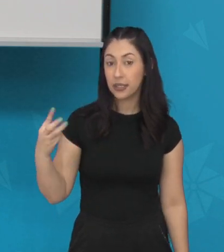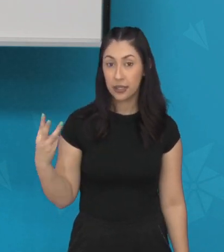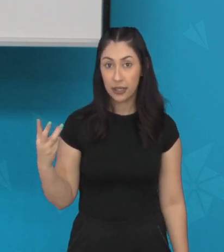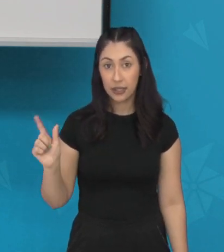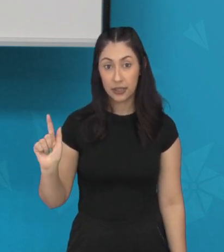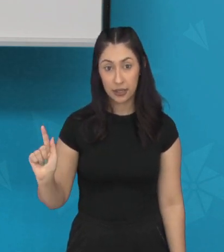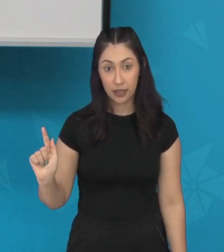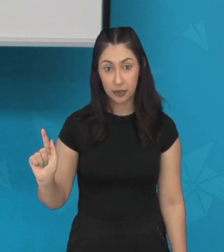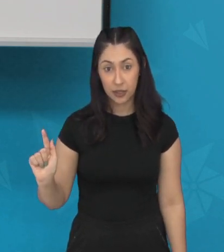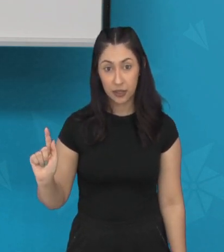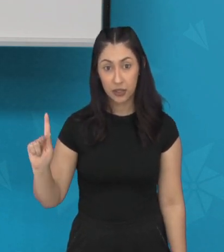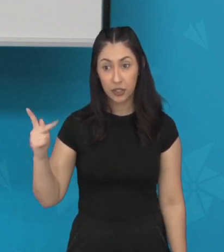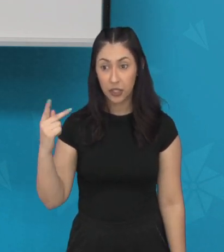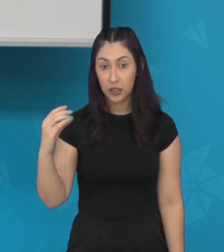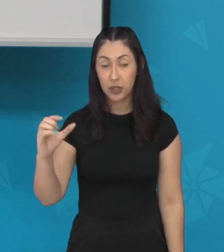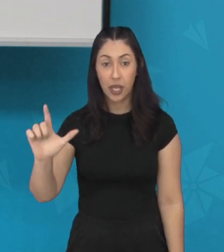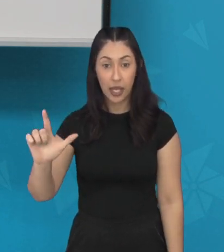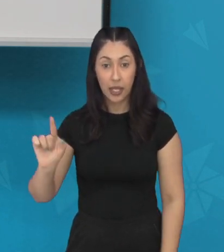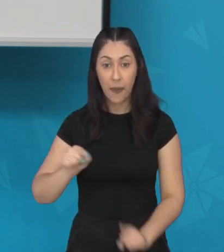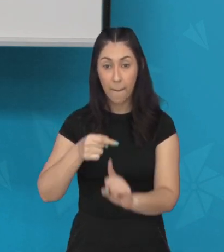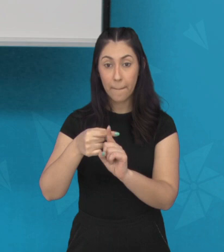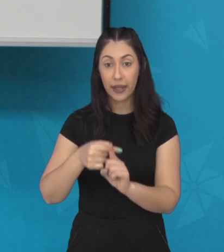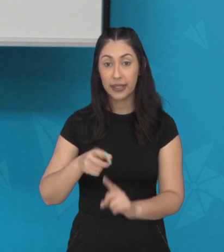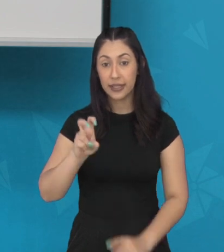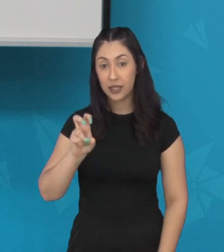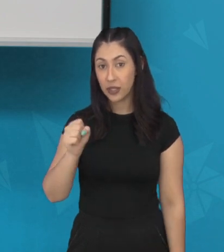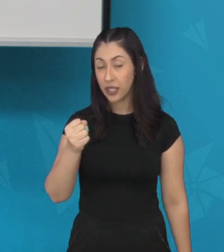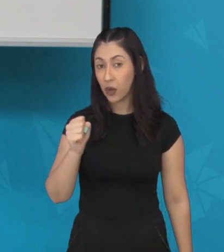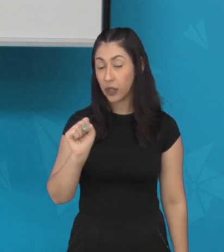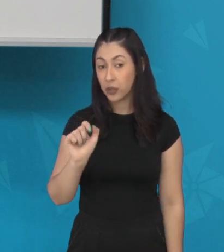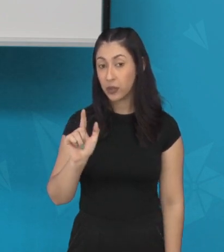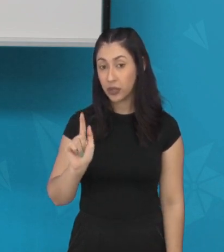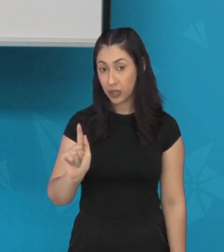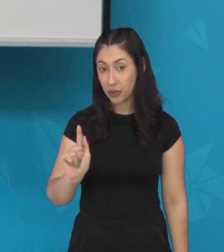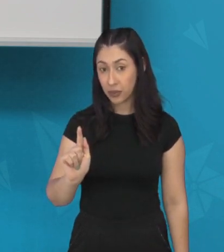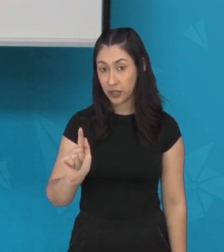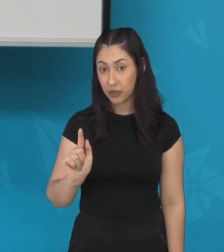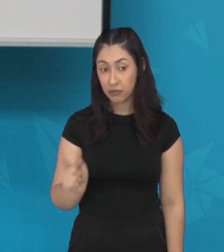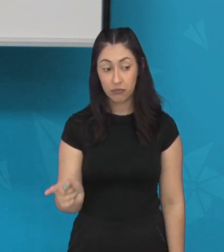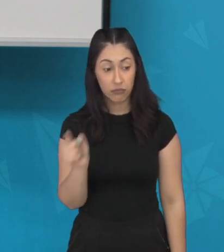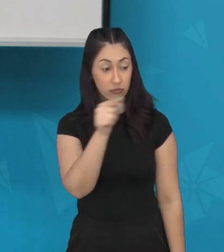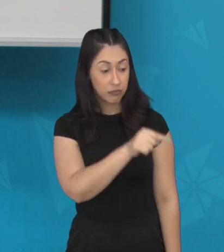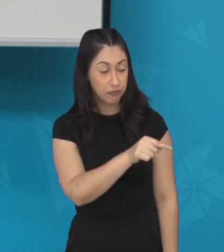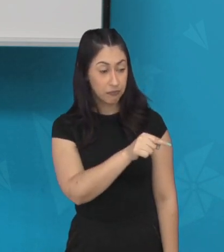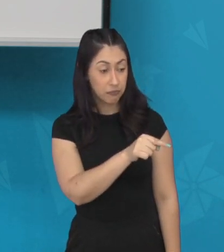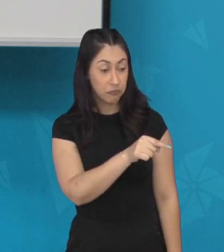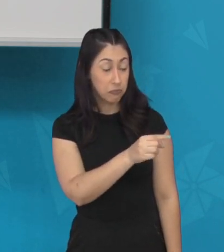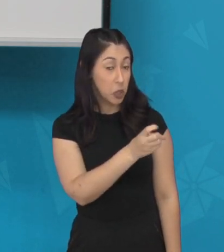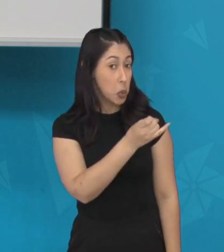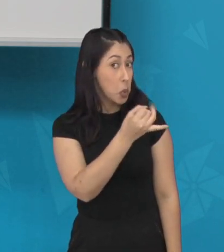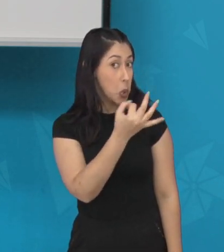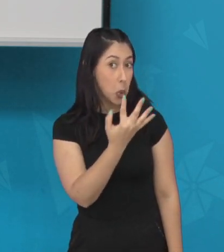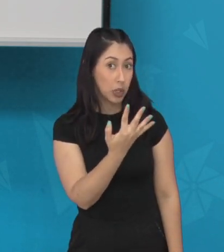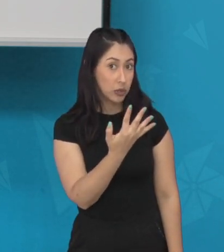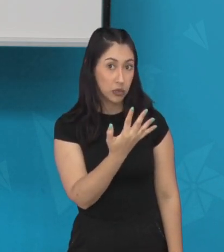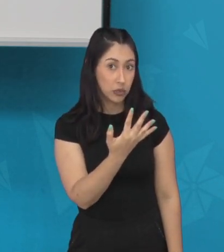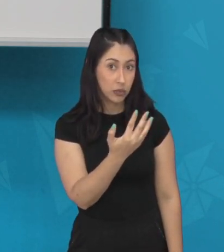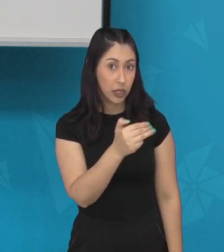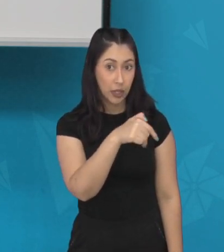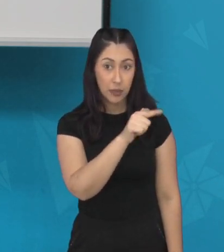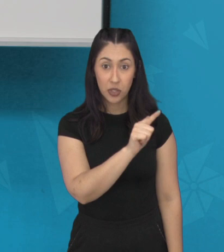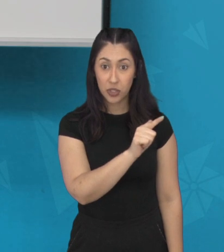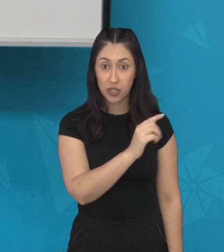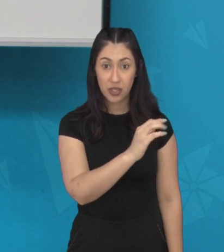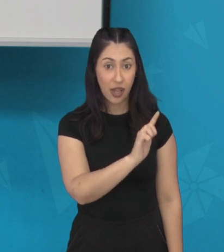de ácido clorídrico mais 58 gramas de hidróxido de magnésio, formando X quantidade, X gramas de cloreto